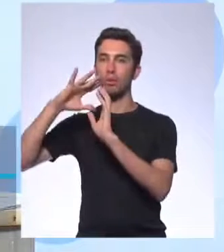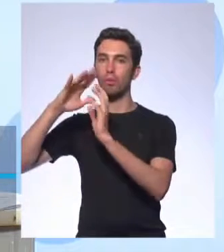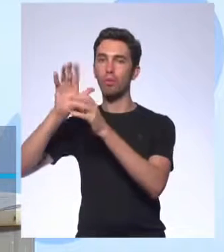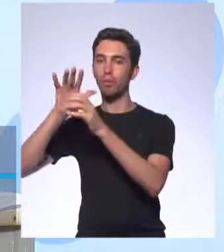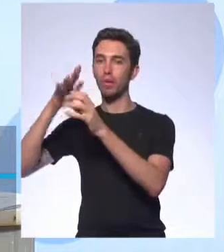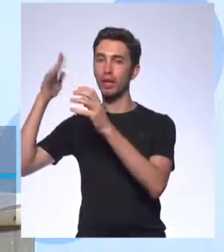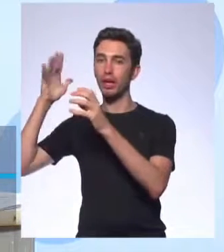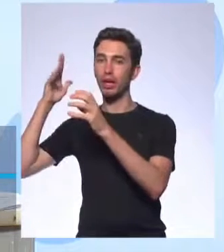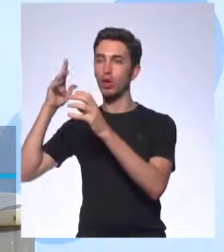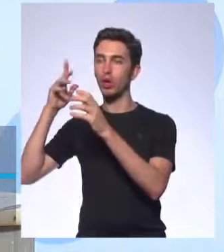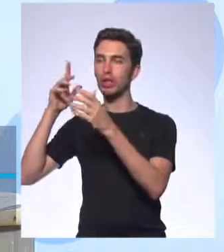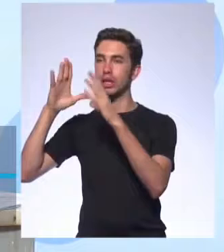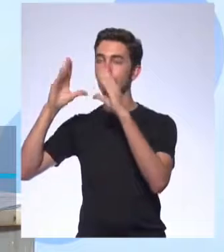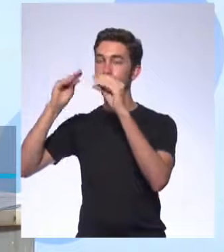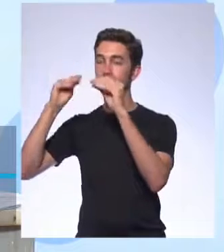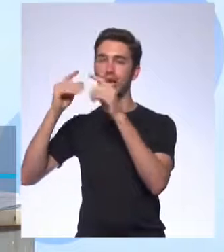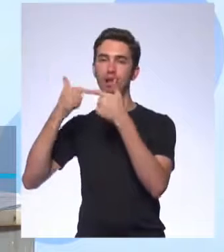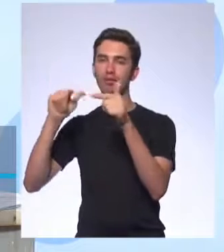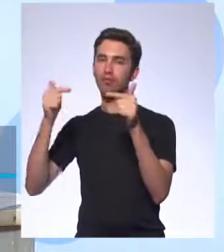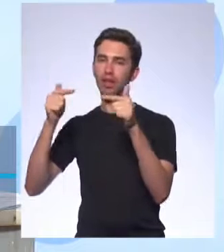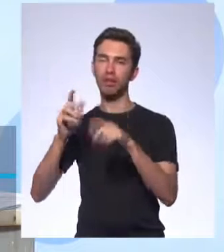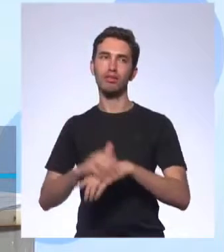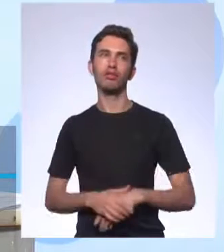Maria. Deixa eu ver.